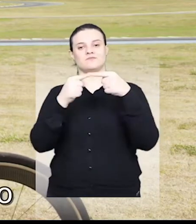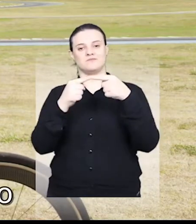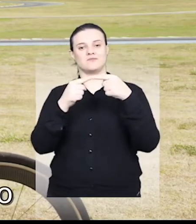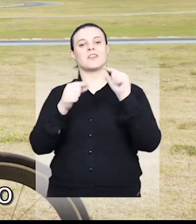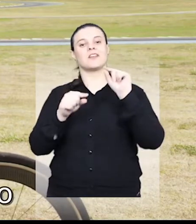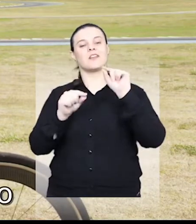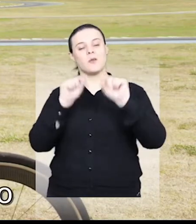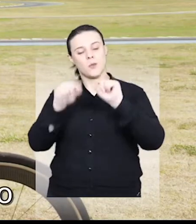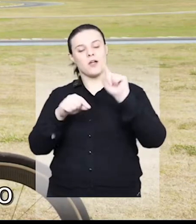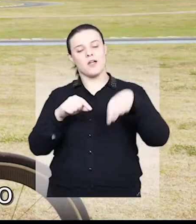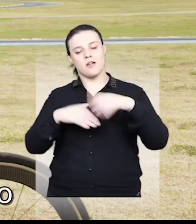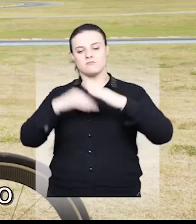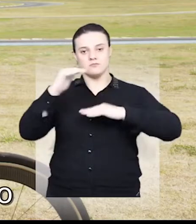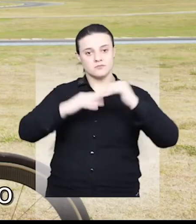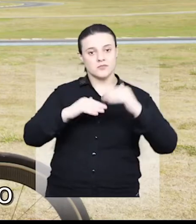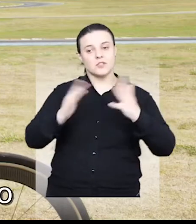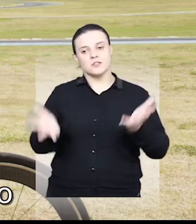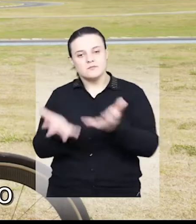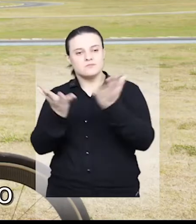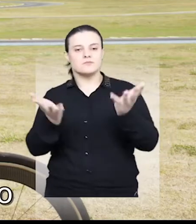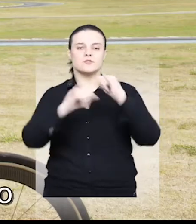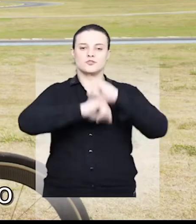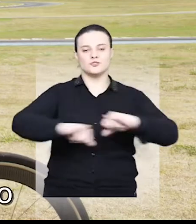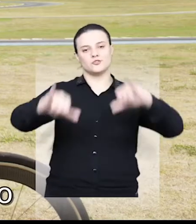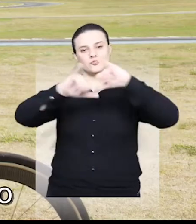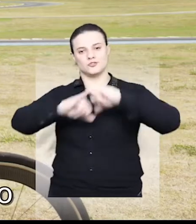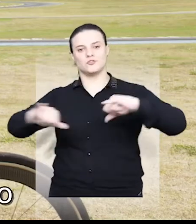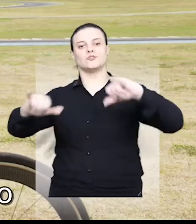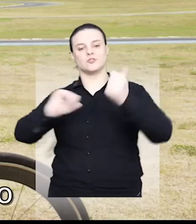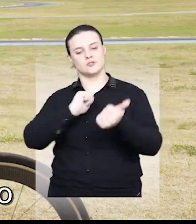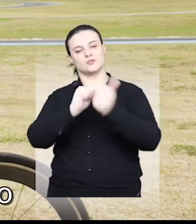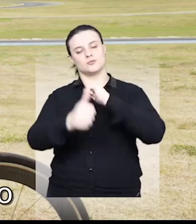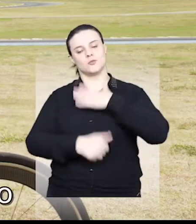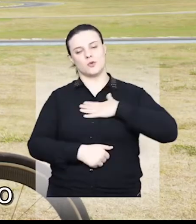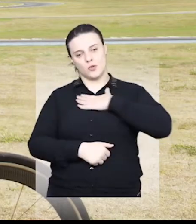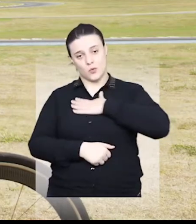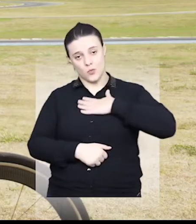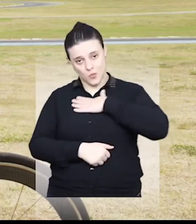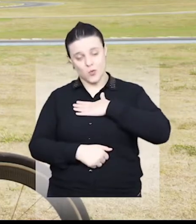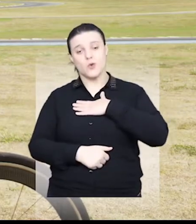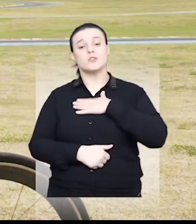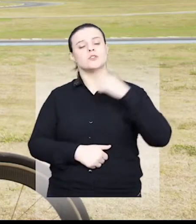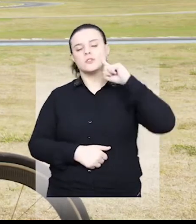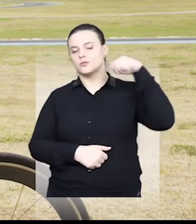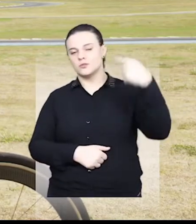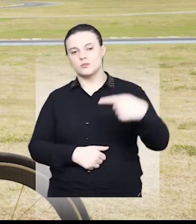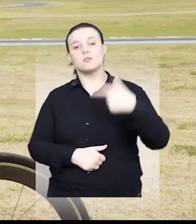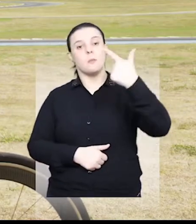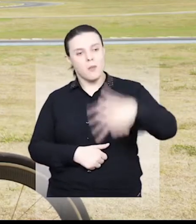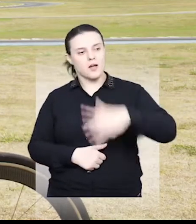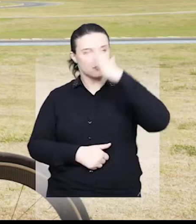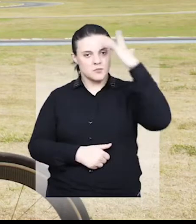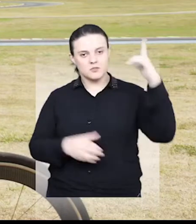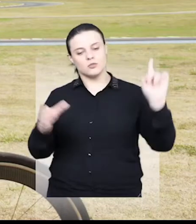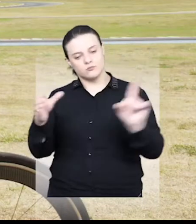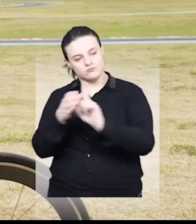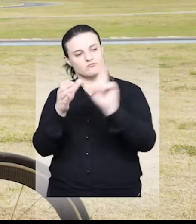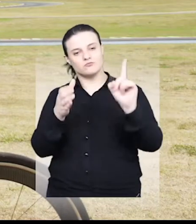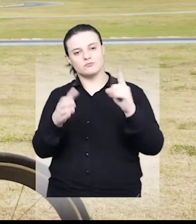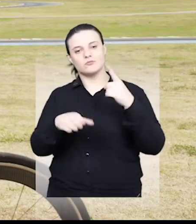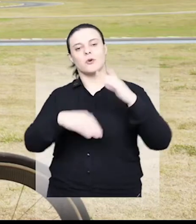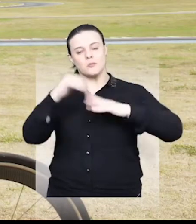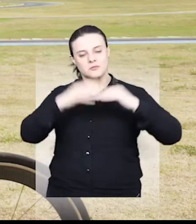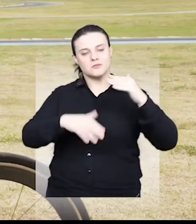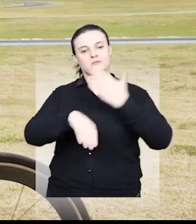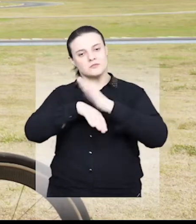estar praticando e fomentando, divulgando esse esporte que eu gosto e que a cada dia eu quero ver mais gente